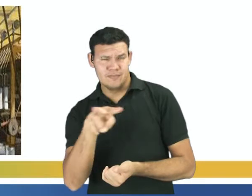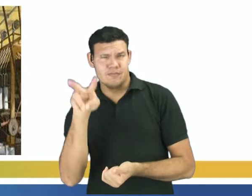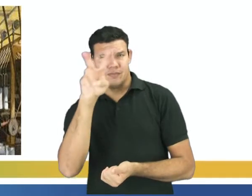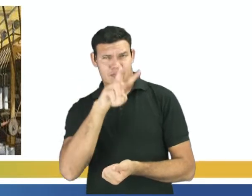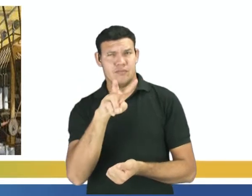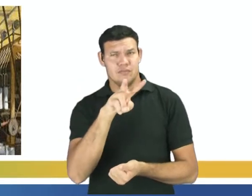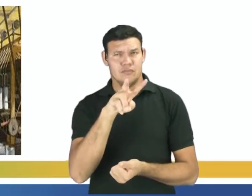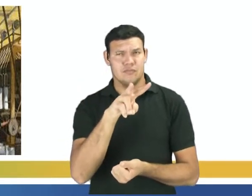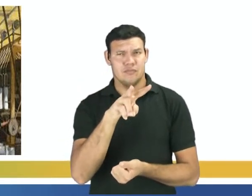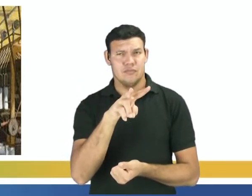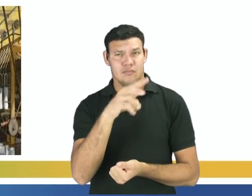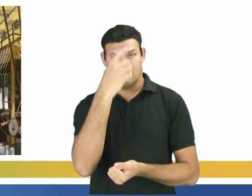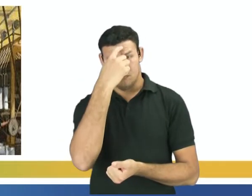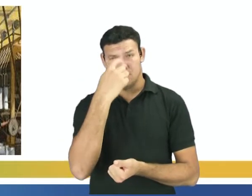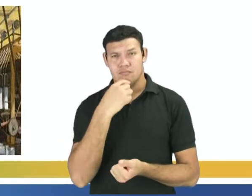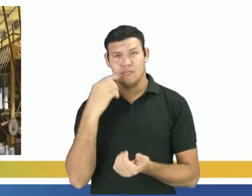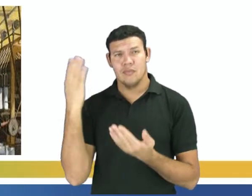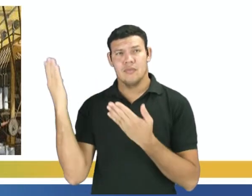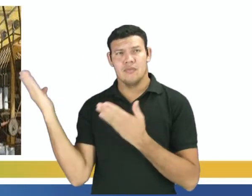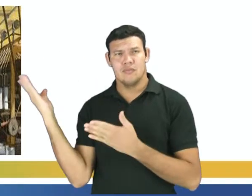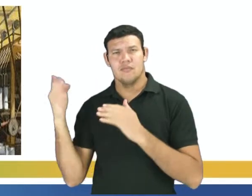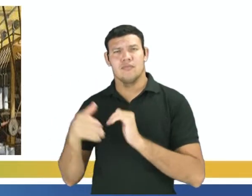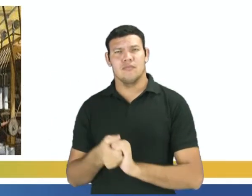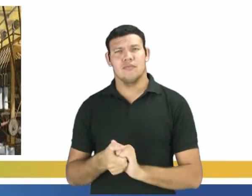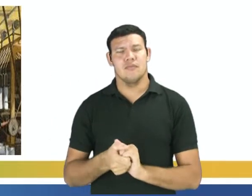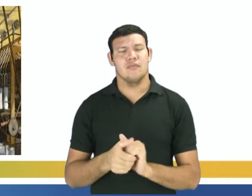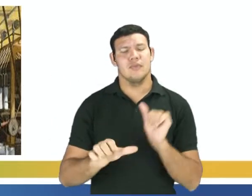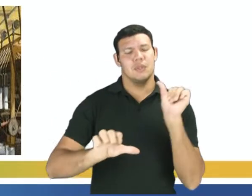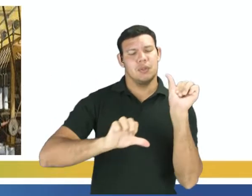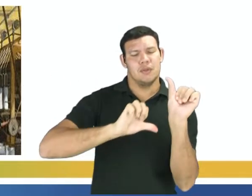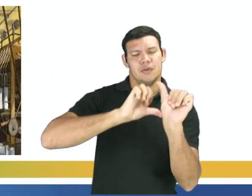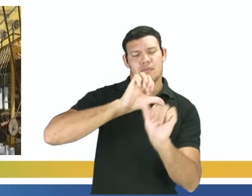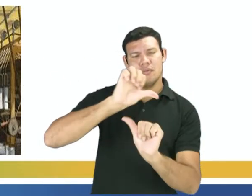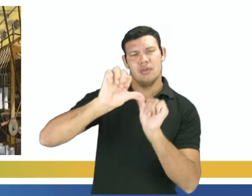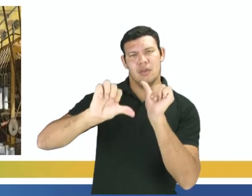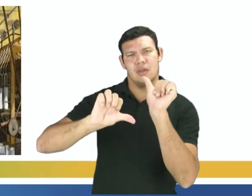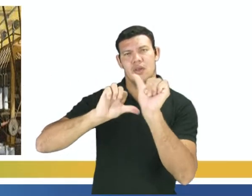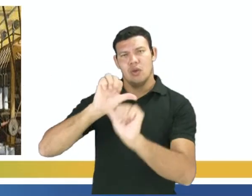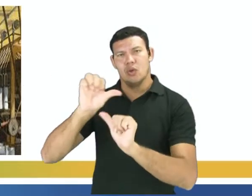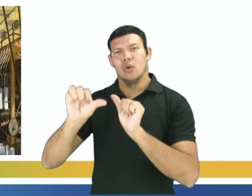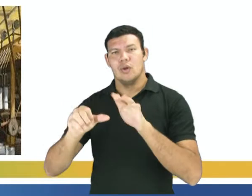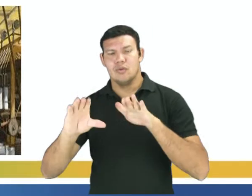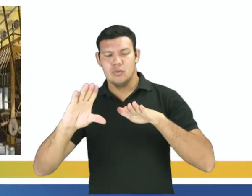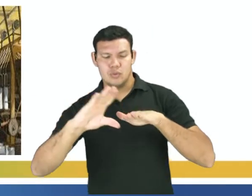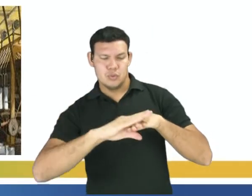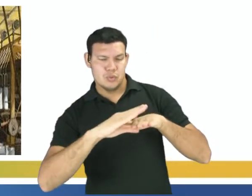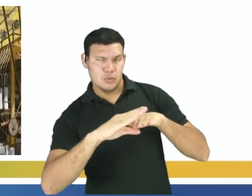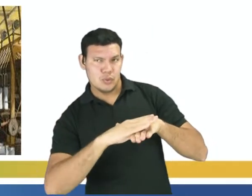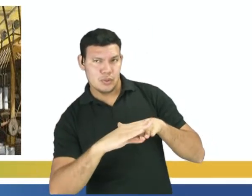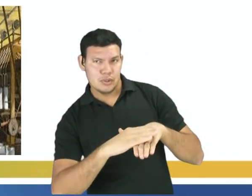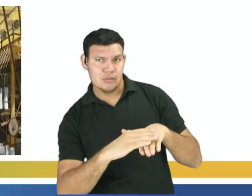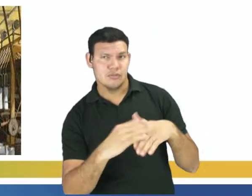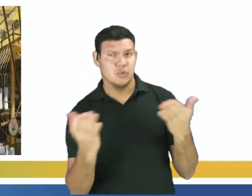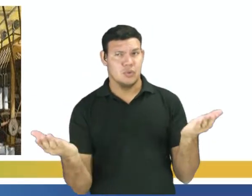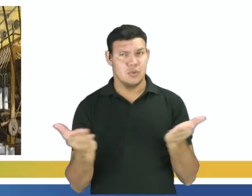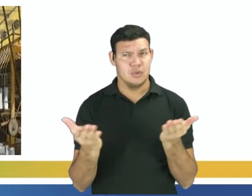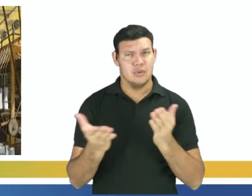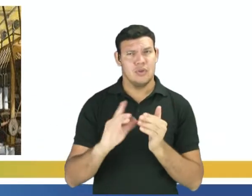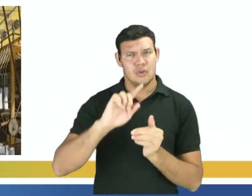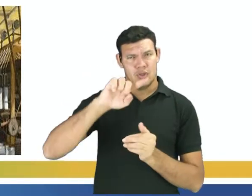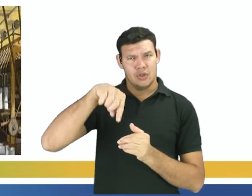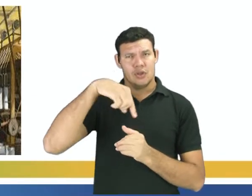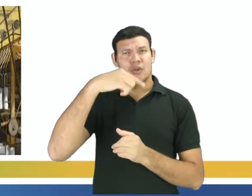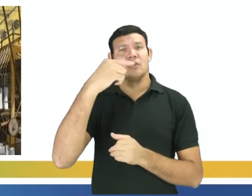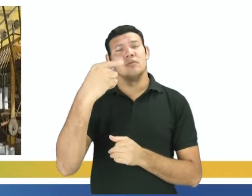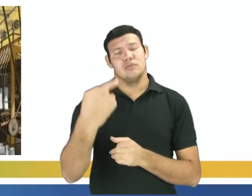do artesanato, haveria sempre mudanças em relação ao produto fabricado. Um sapato feito hoje, no